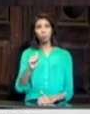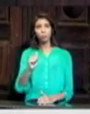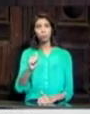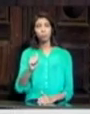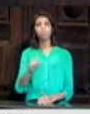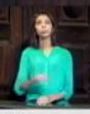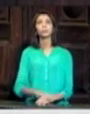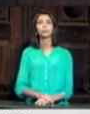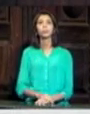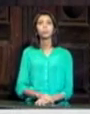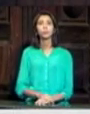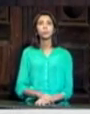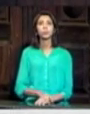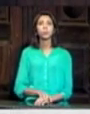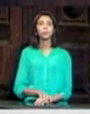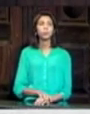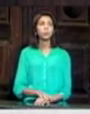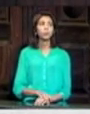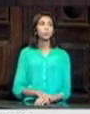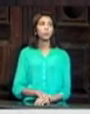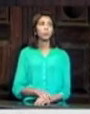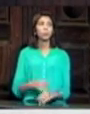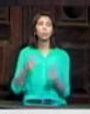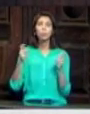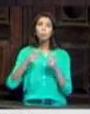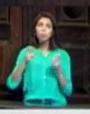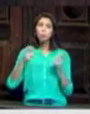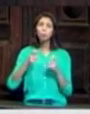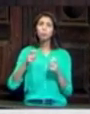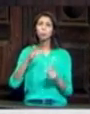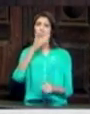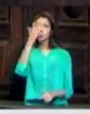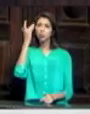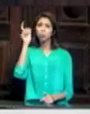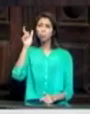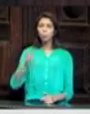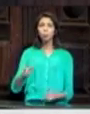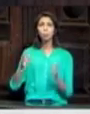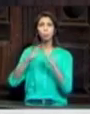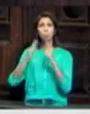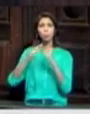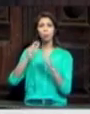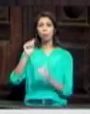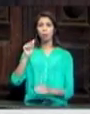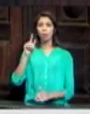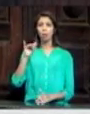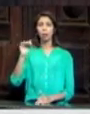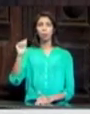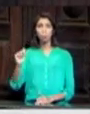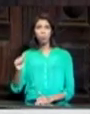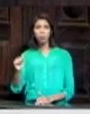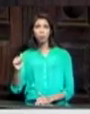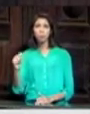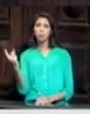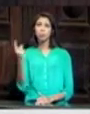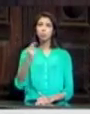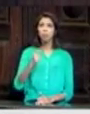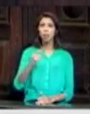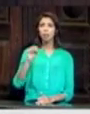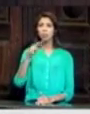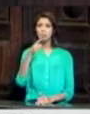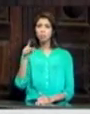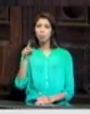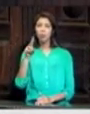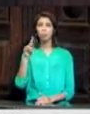Retornos foram instalados onde o cidadão de Araruama, que sai de São Vicente, que sai do Morro